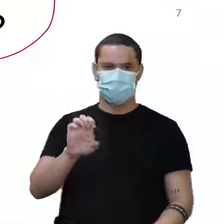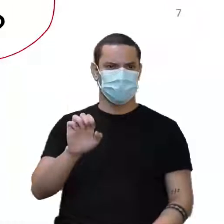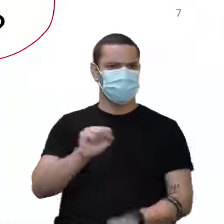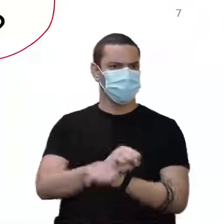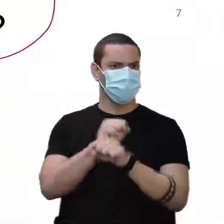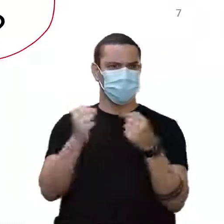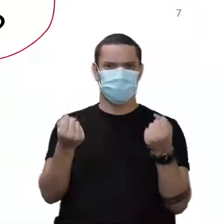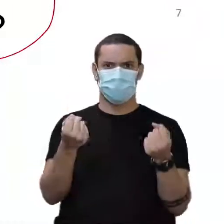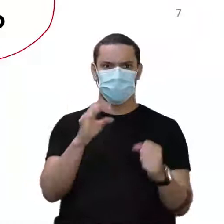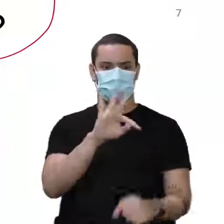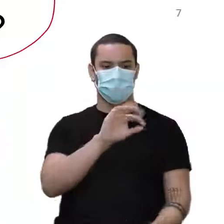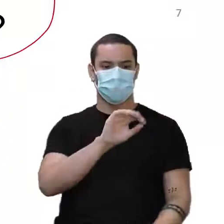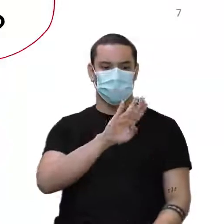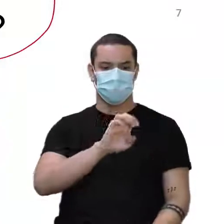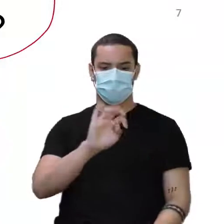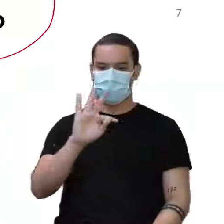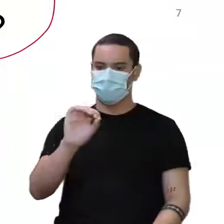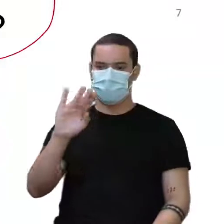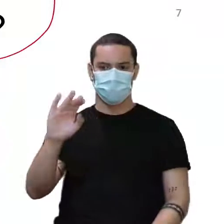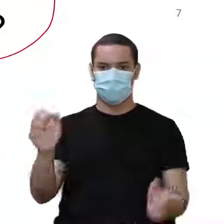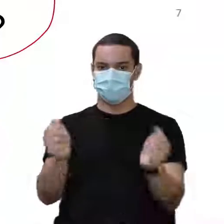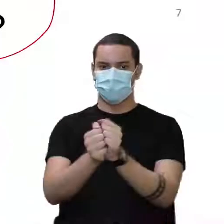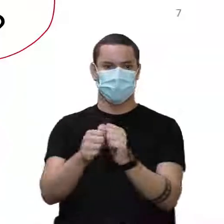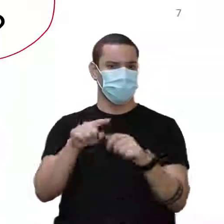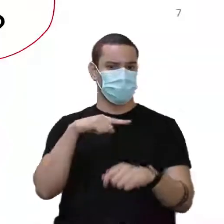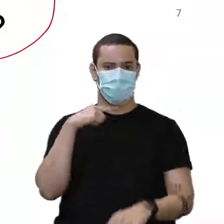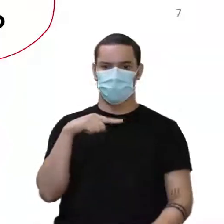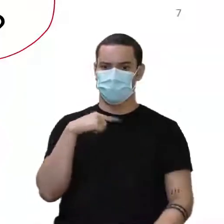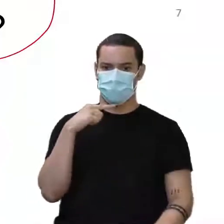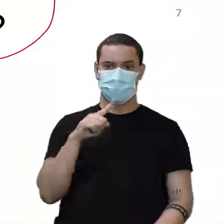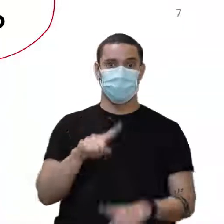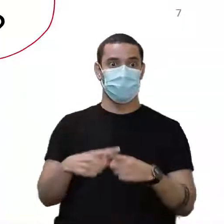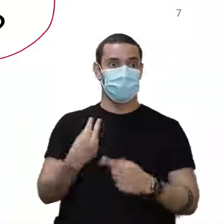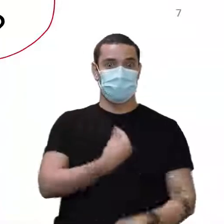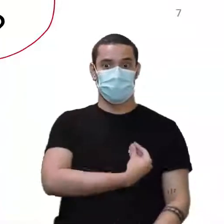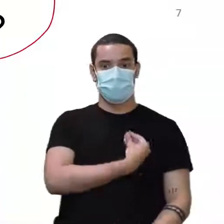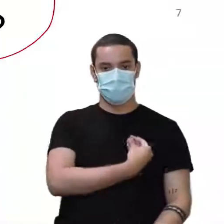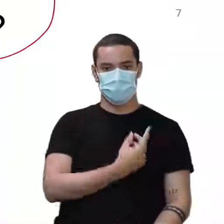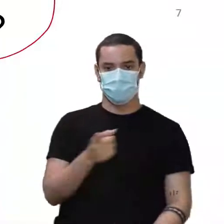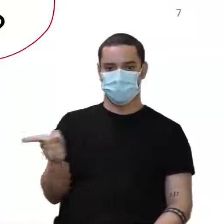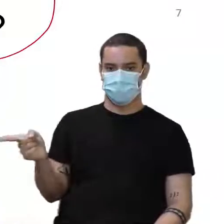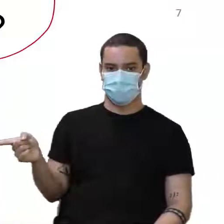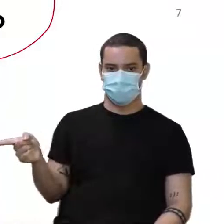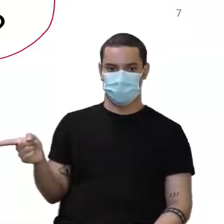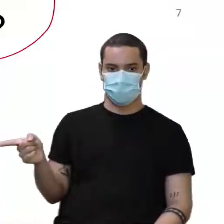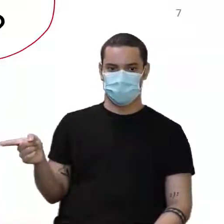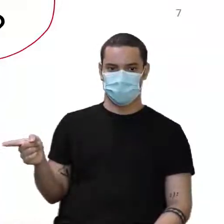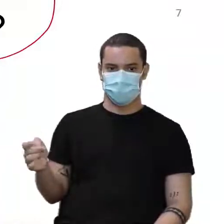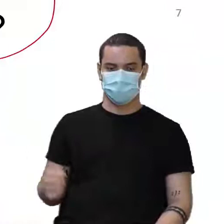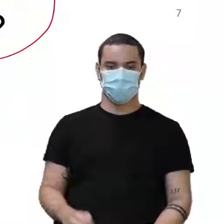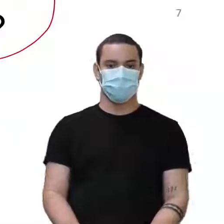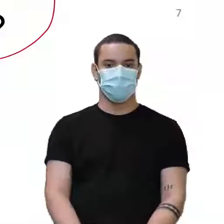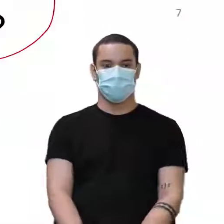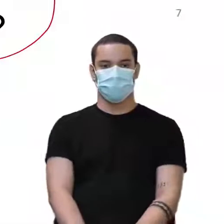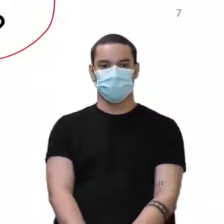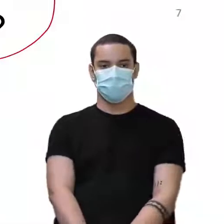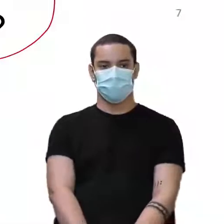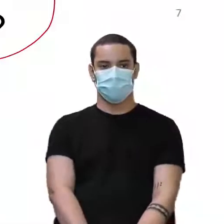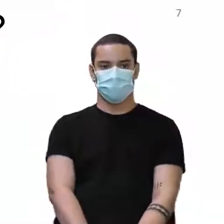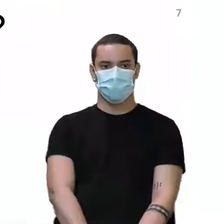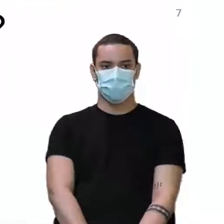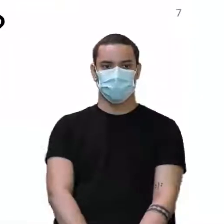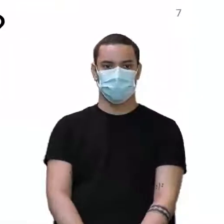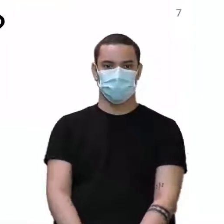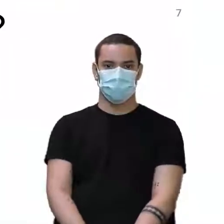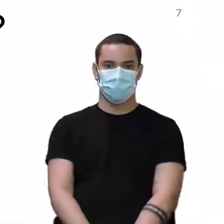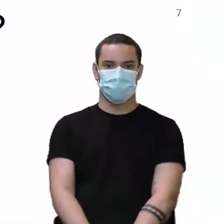duas vezes, um do lado do outro, né? Porque esse aqui também é verbo to be, só que no presente. Esse é verbo to be no participio passado. Entenderam?